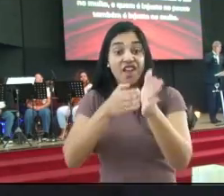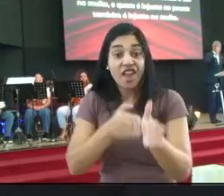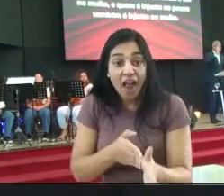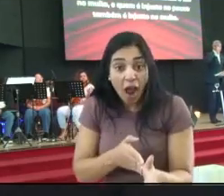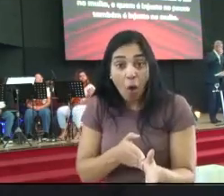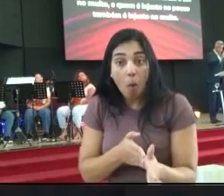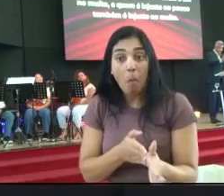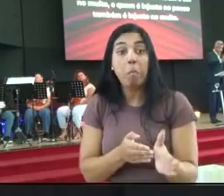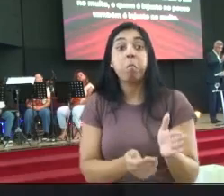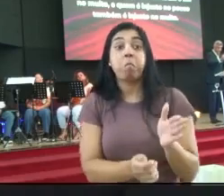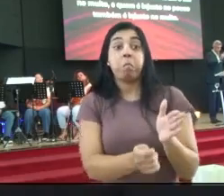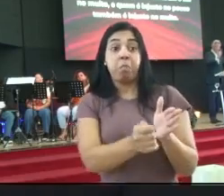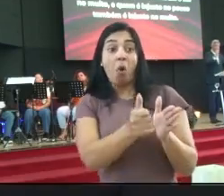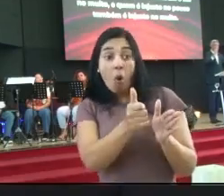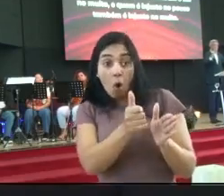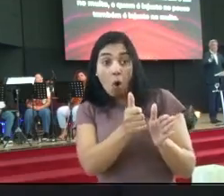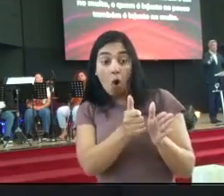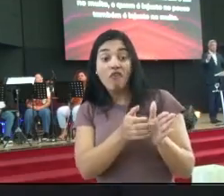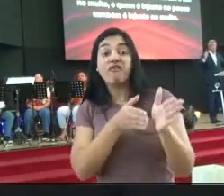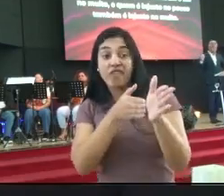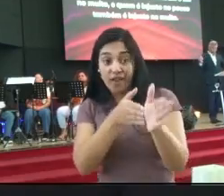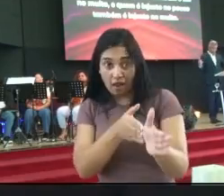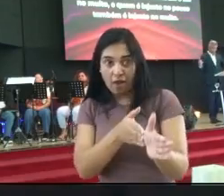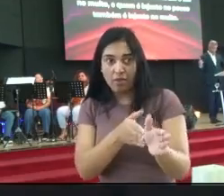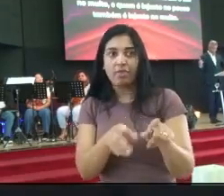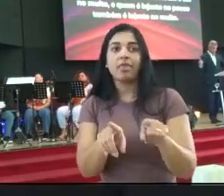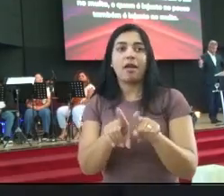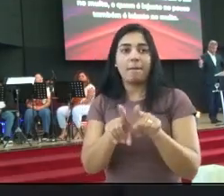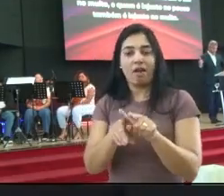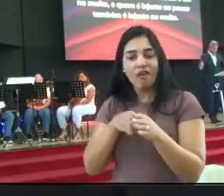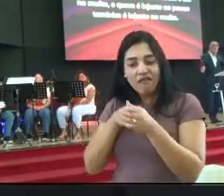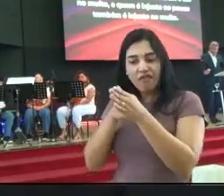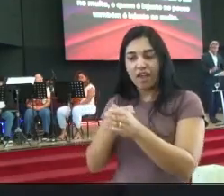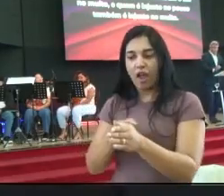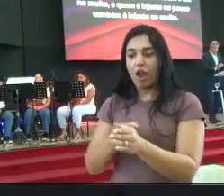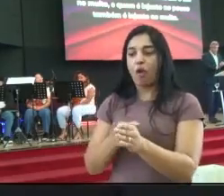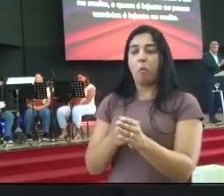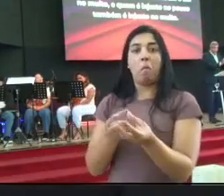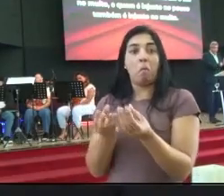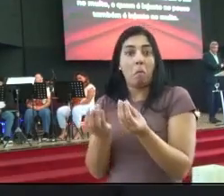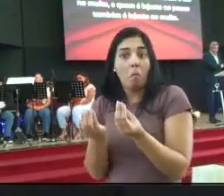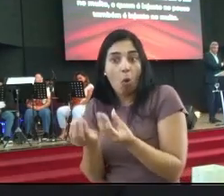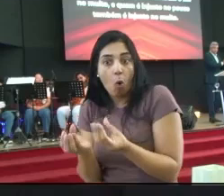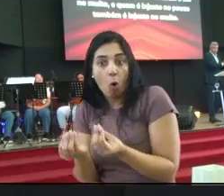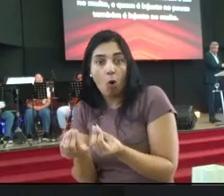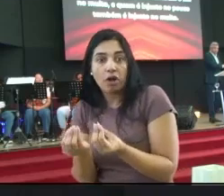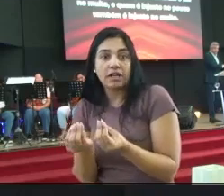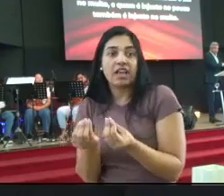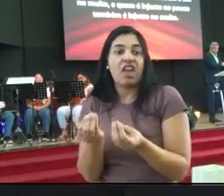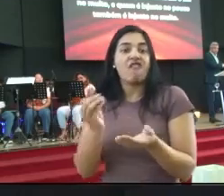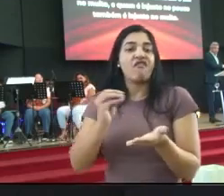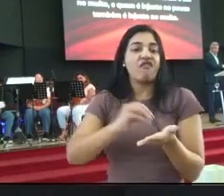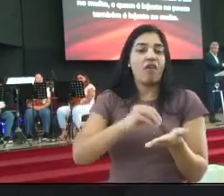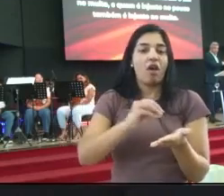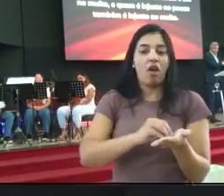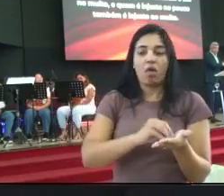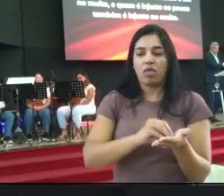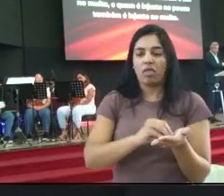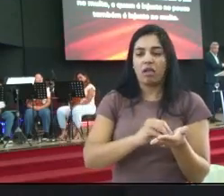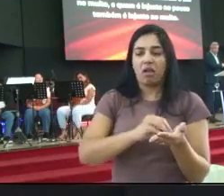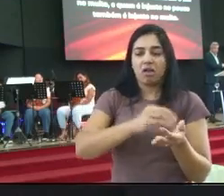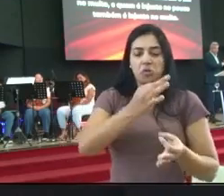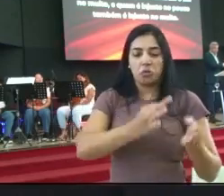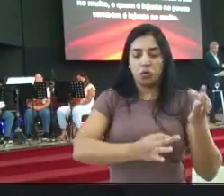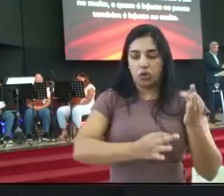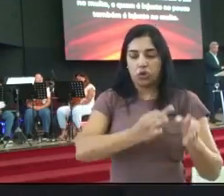pouco, também é fiel no muito. E quem é desonesto no pouco, também